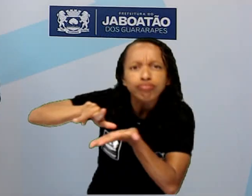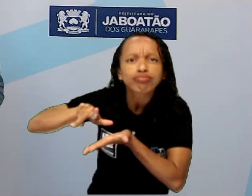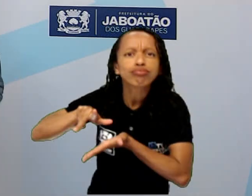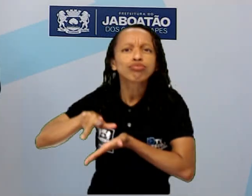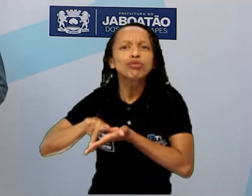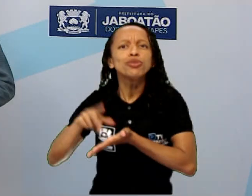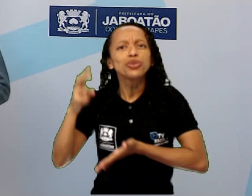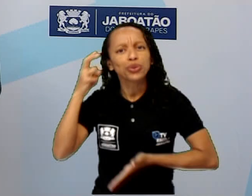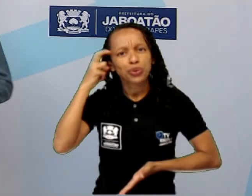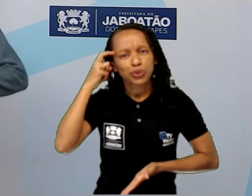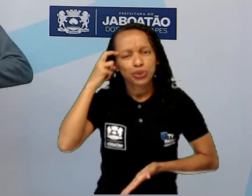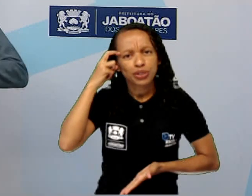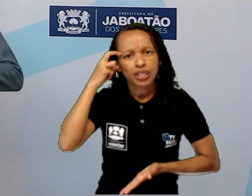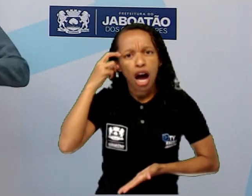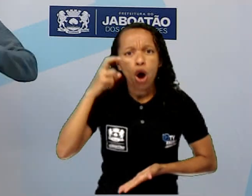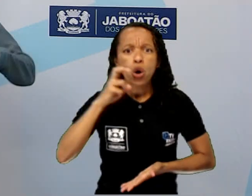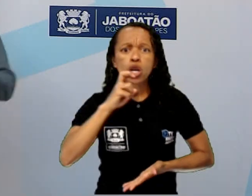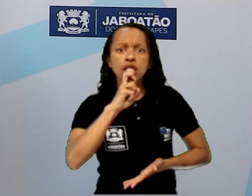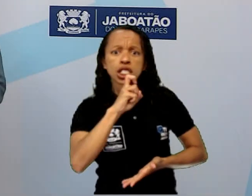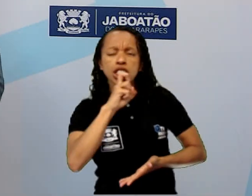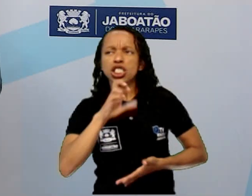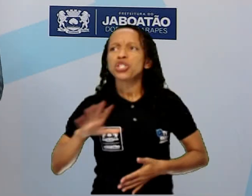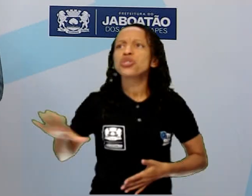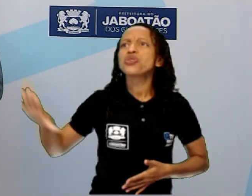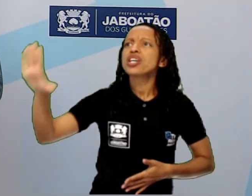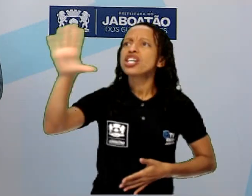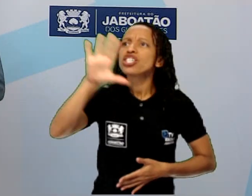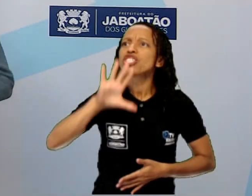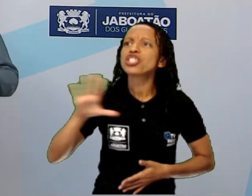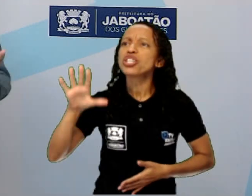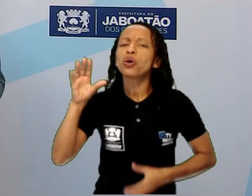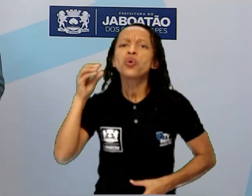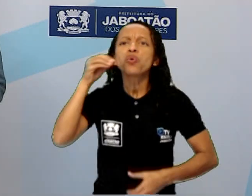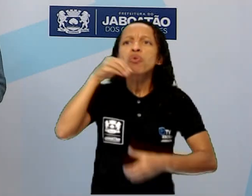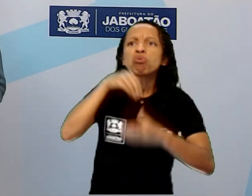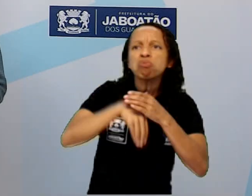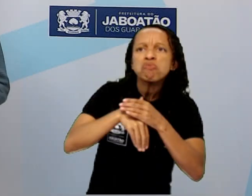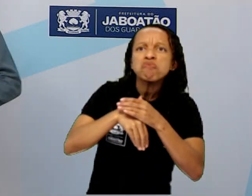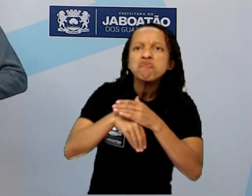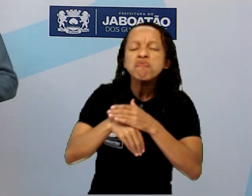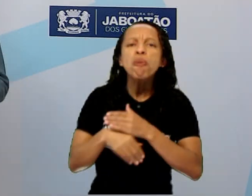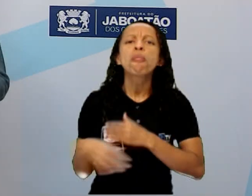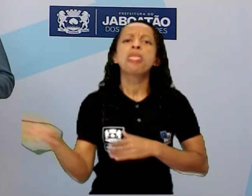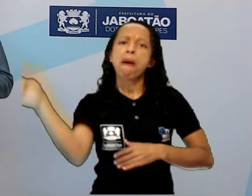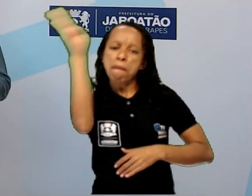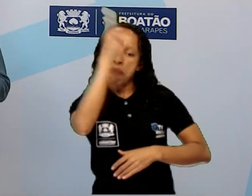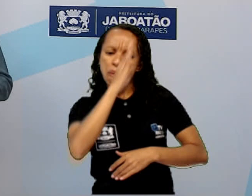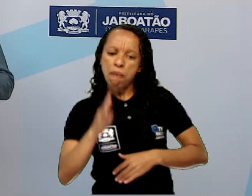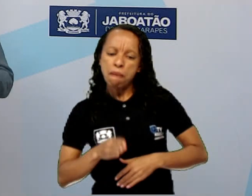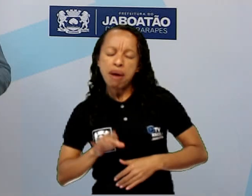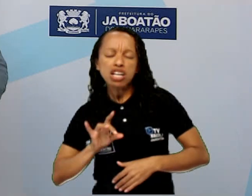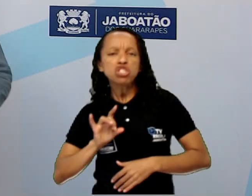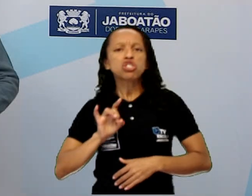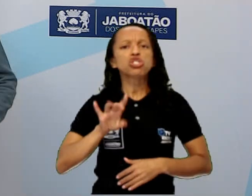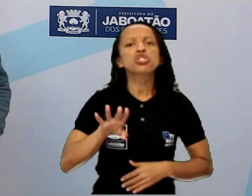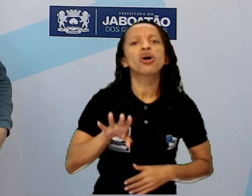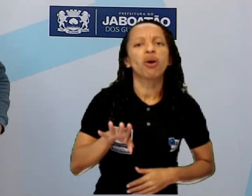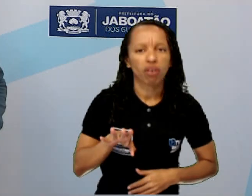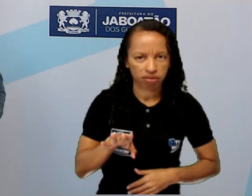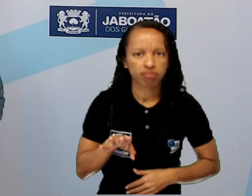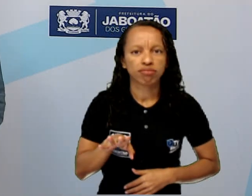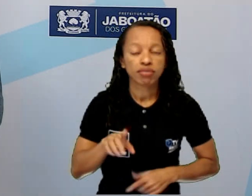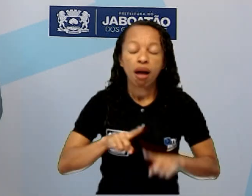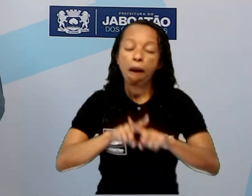países diferentes e todos dentro de um mesmo país, com a mesma língua, mas com modificações, com